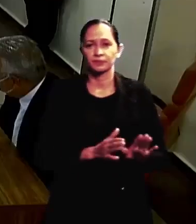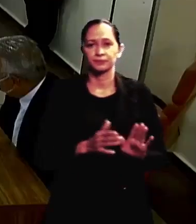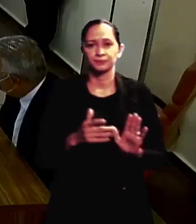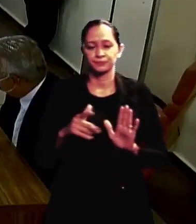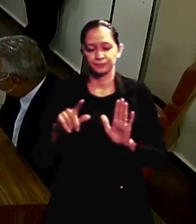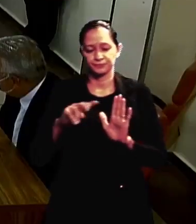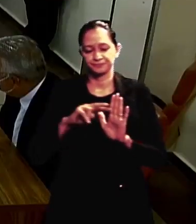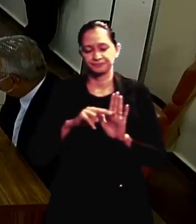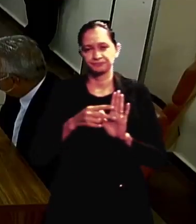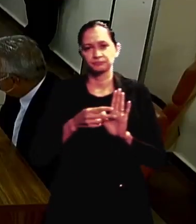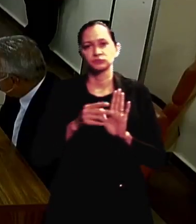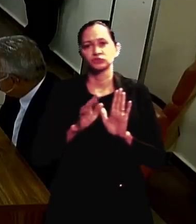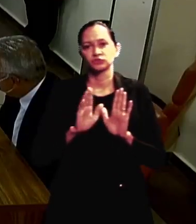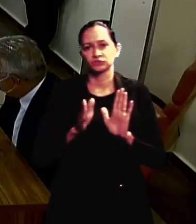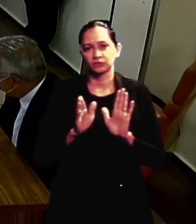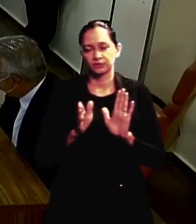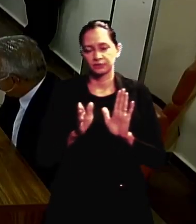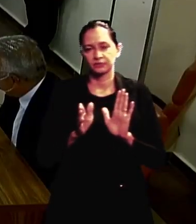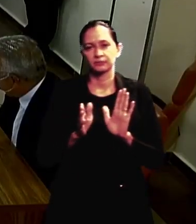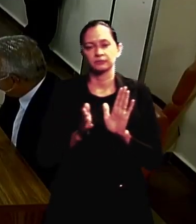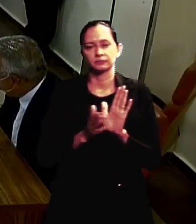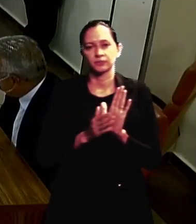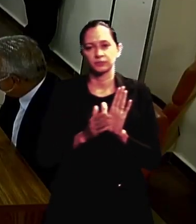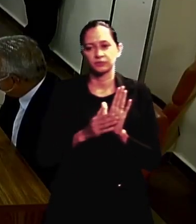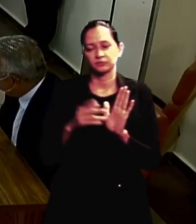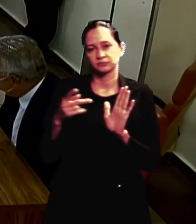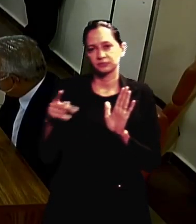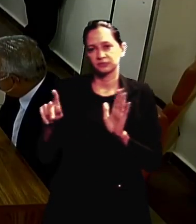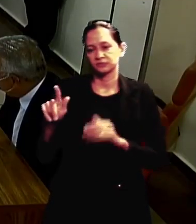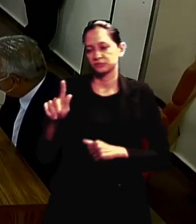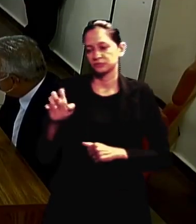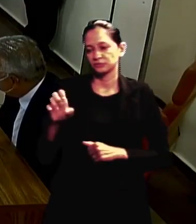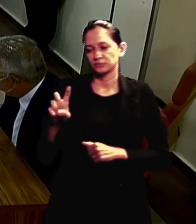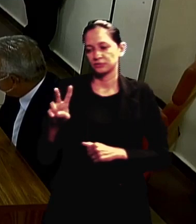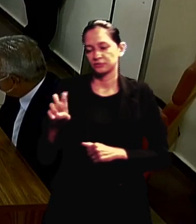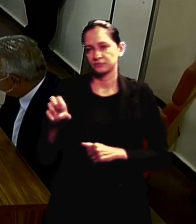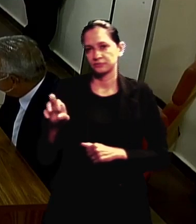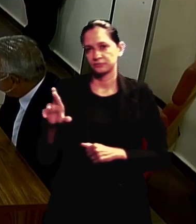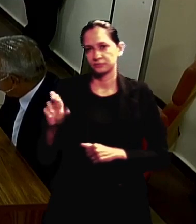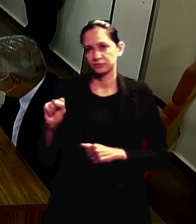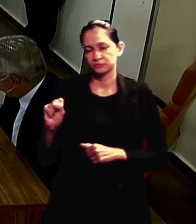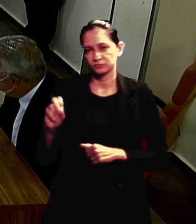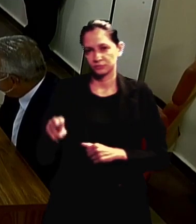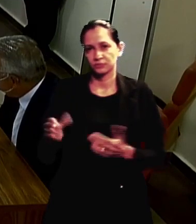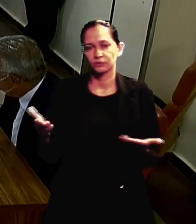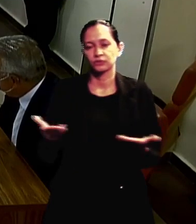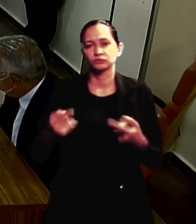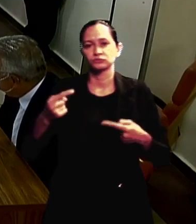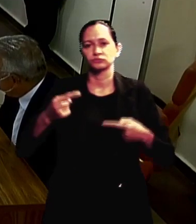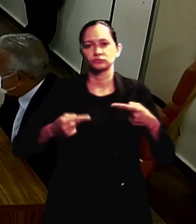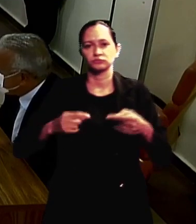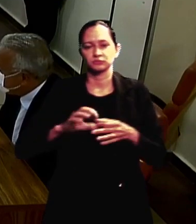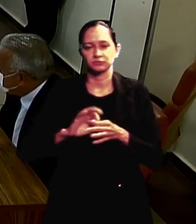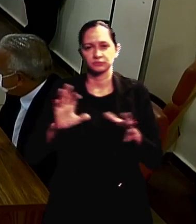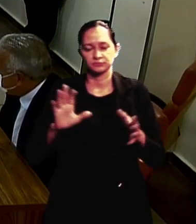inclusão e inversão feito e aprovado pelo vereador Jefferson Abel. O projeto está em discussão,